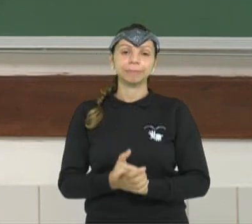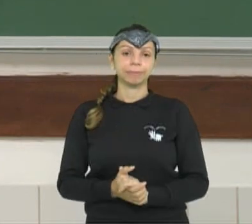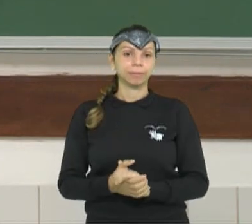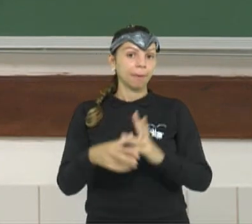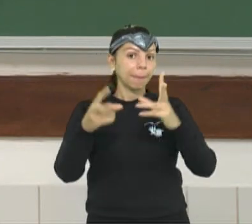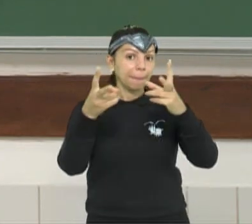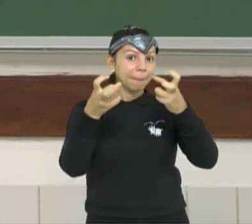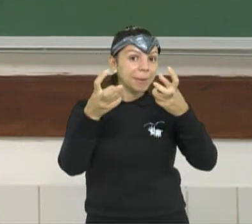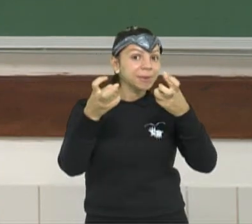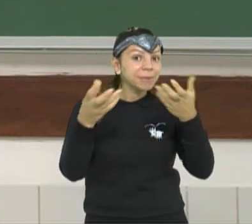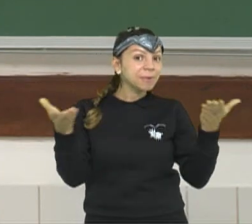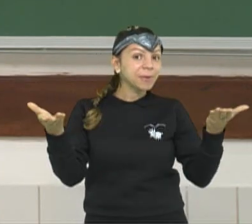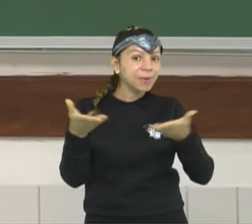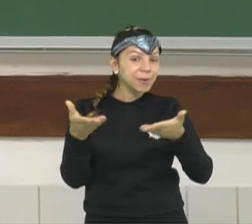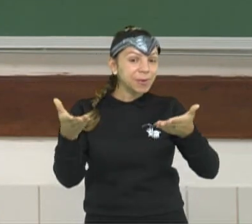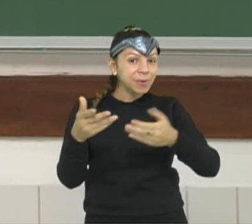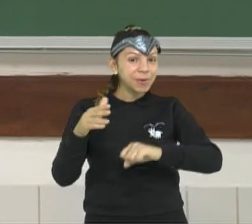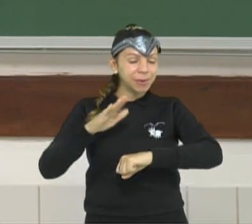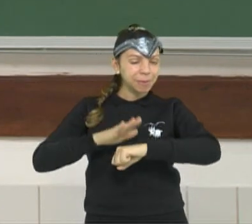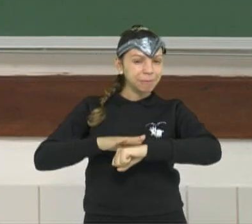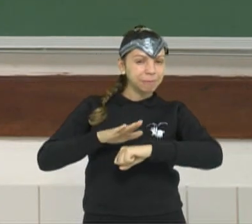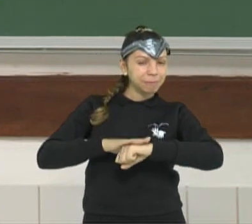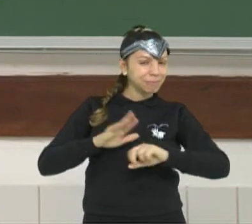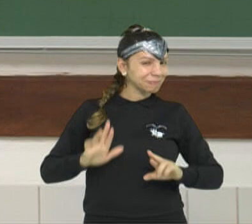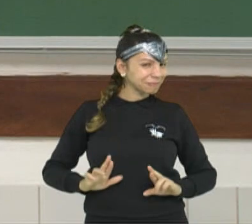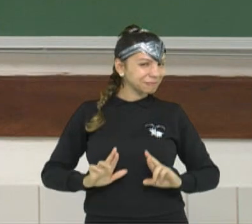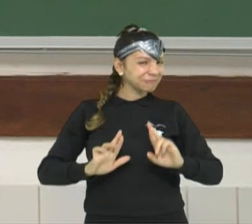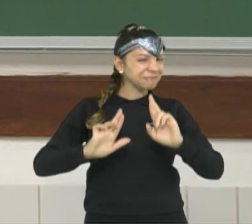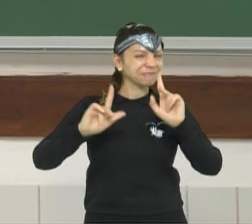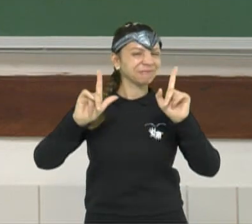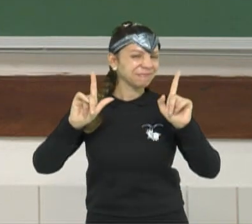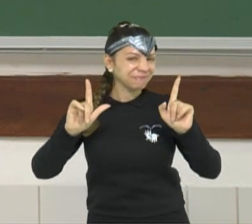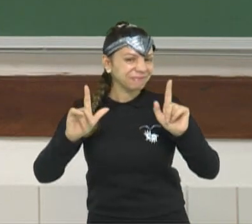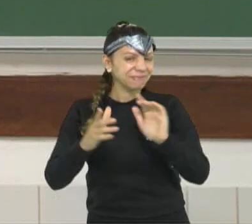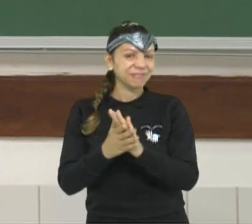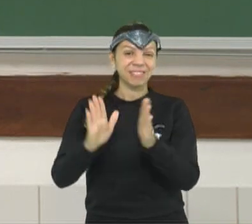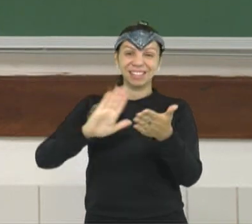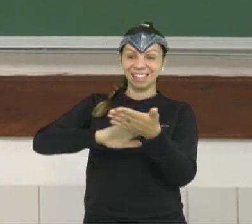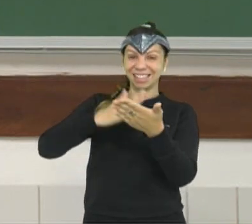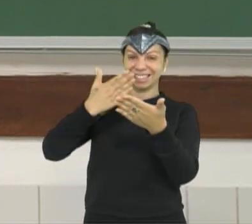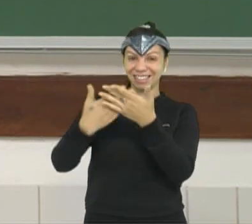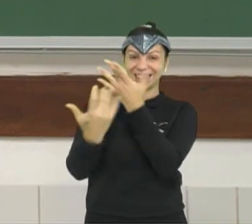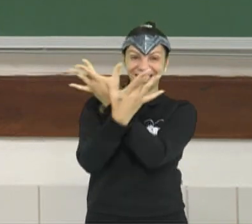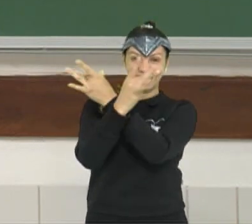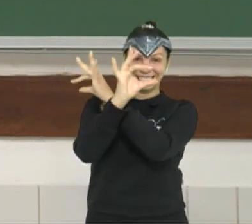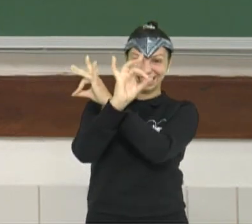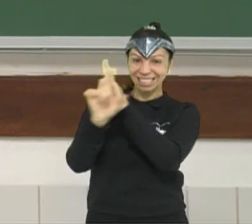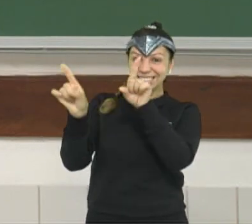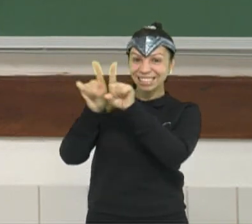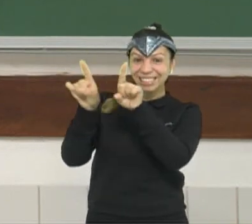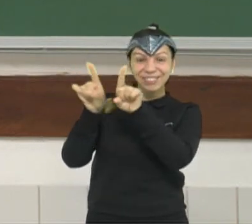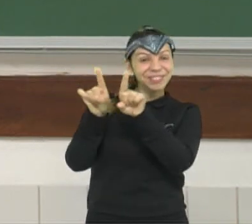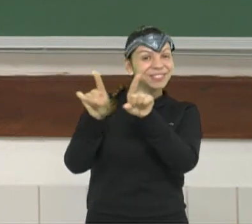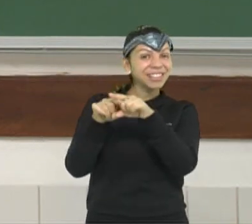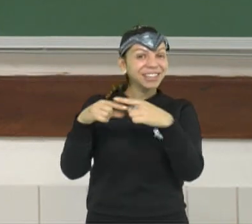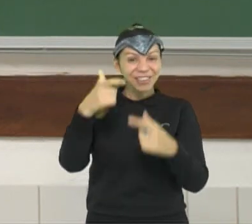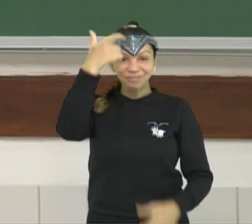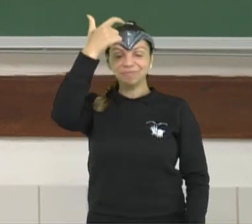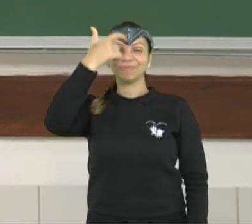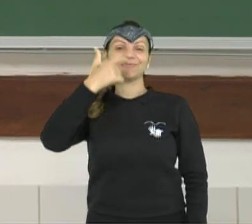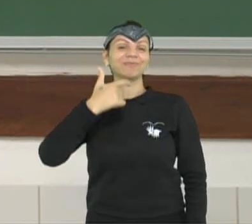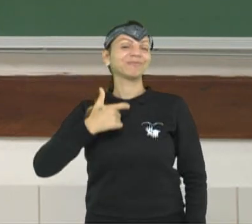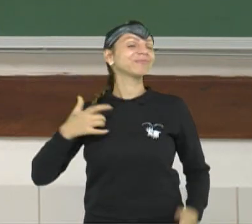Perceberam que hoje a teacher está um pouquinho diferente e a Elaine também. Olha só como nós